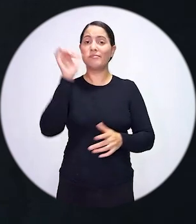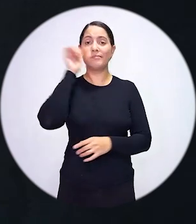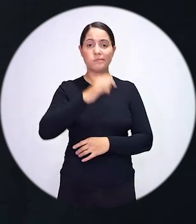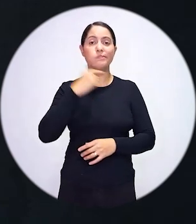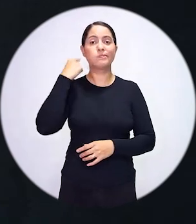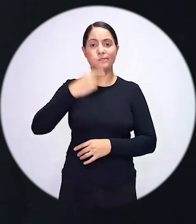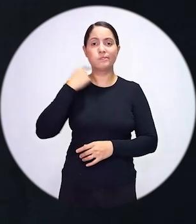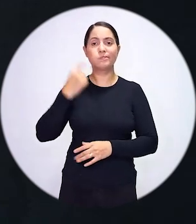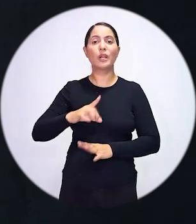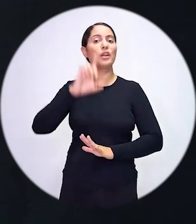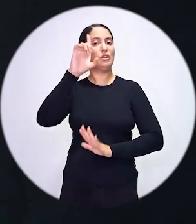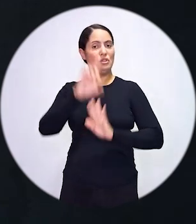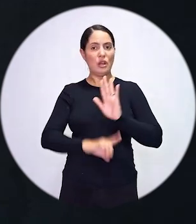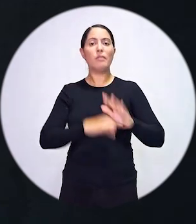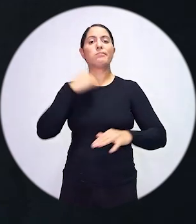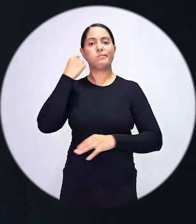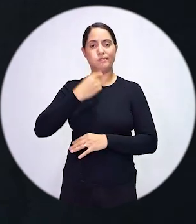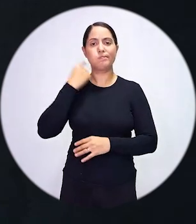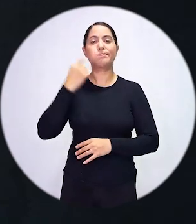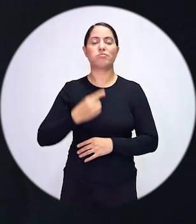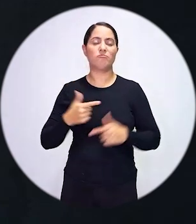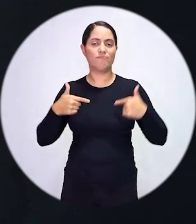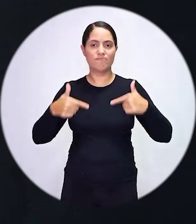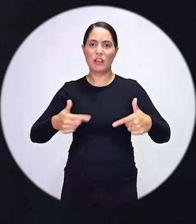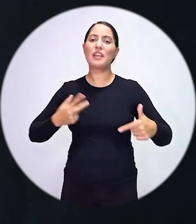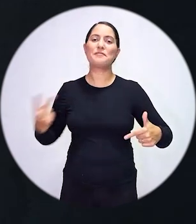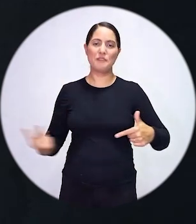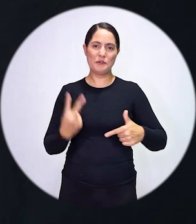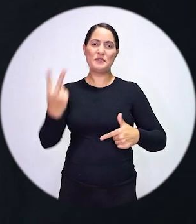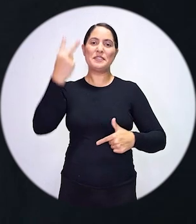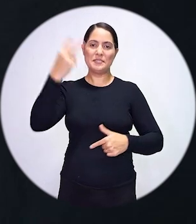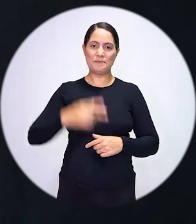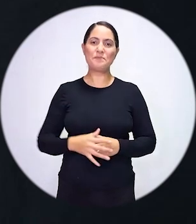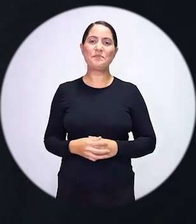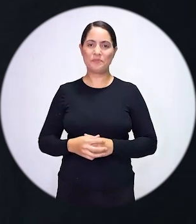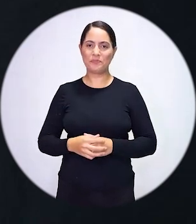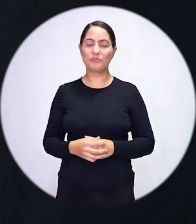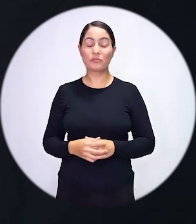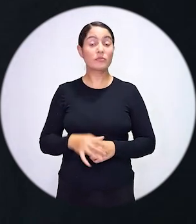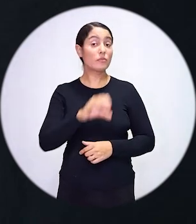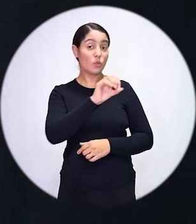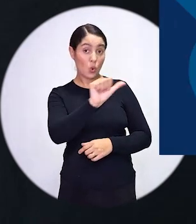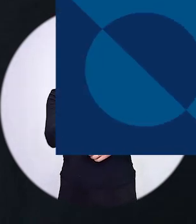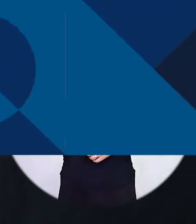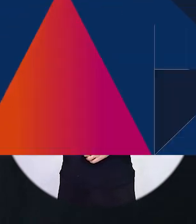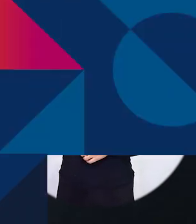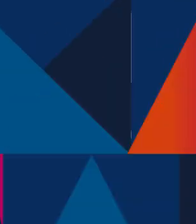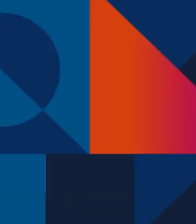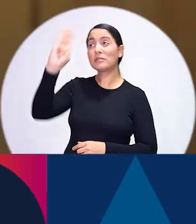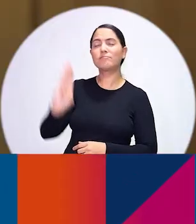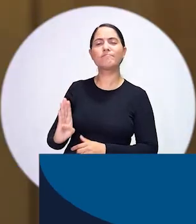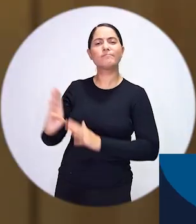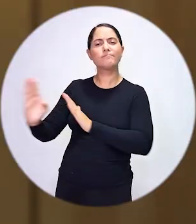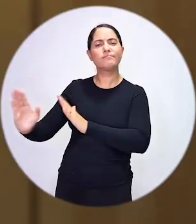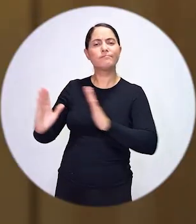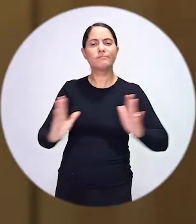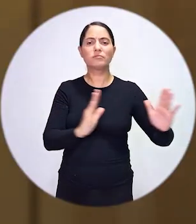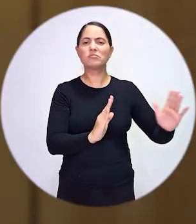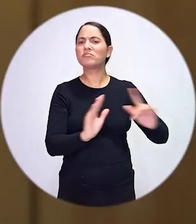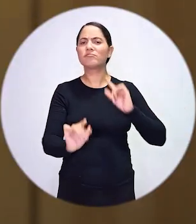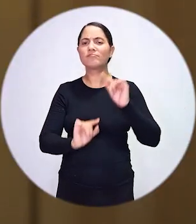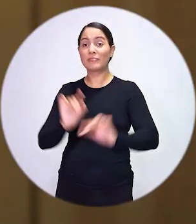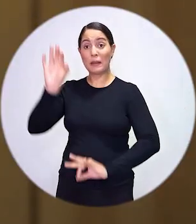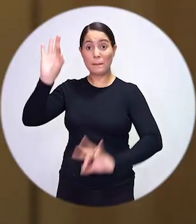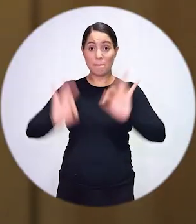e unificamos o Sistema Nacional de Defesa das Prerrogativas e Valorização da Advocacia. A OAB